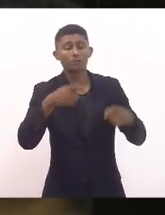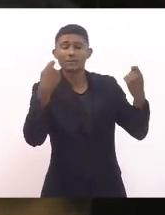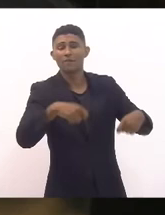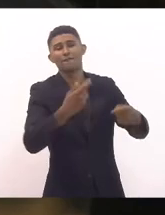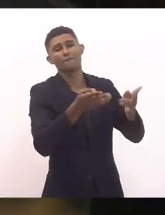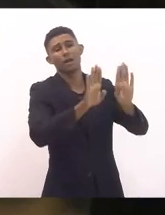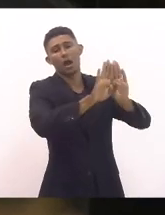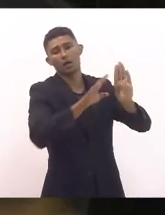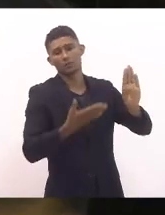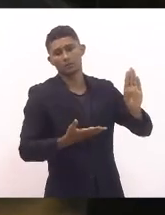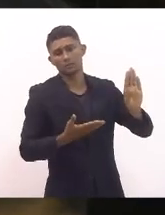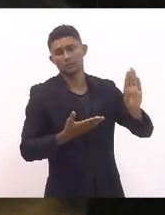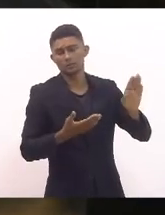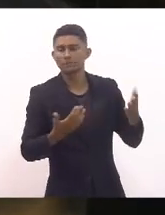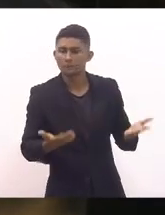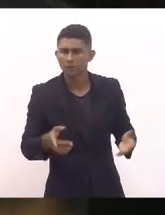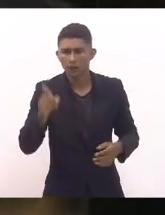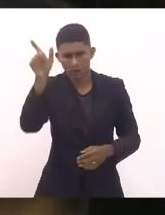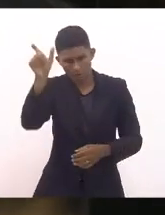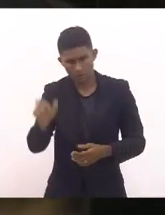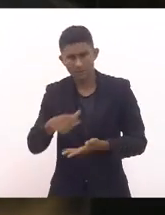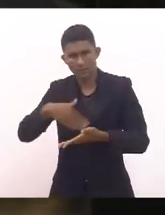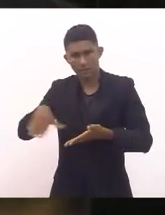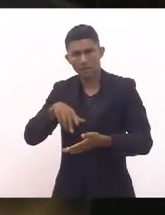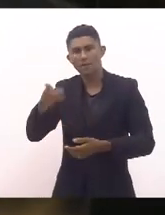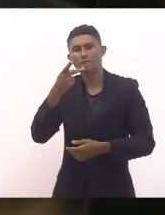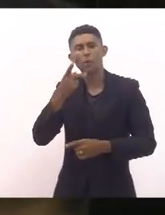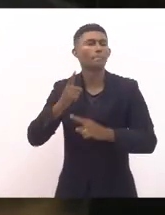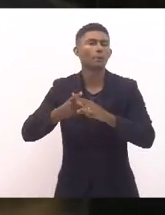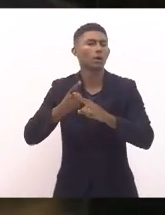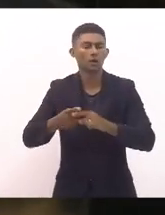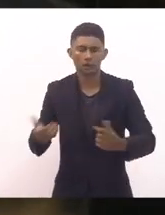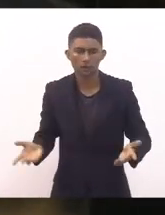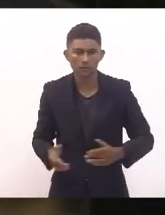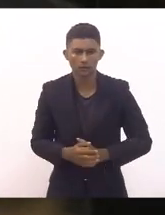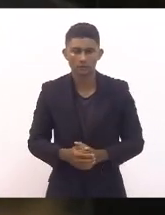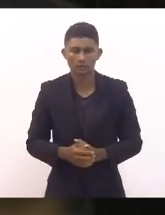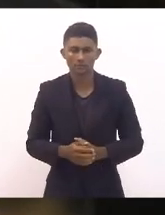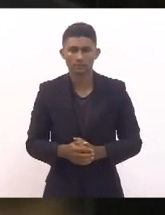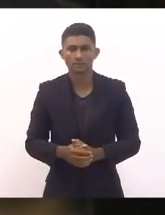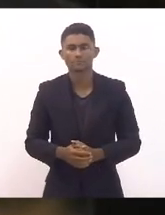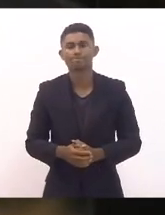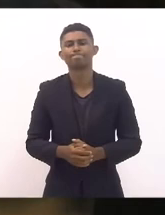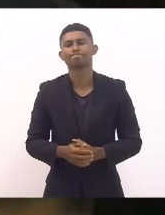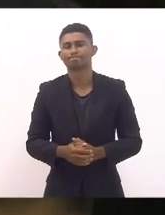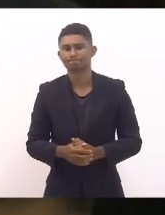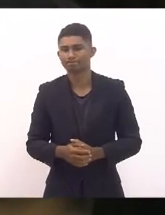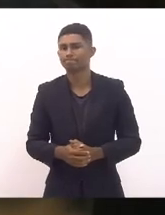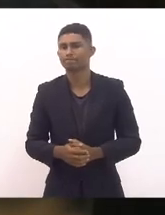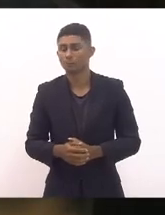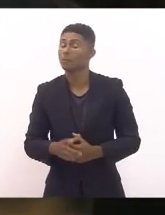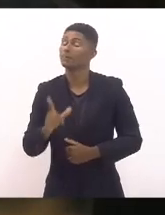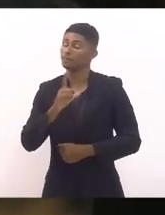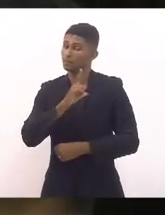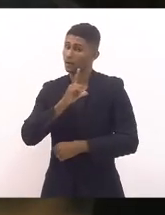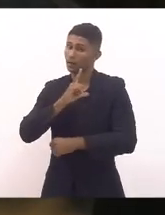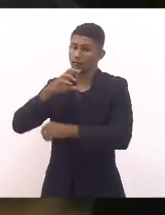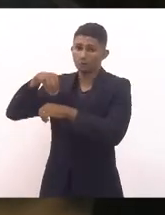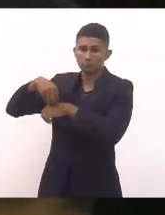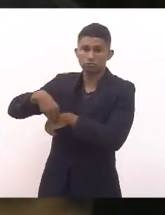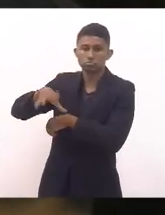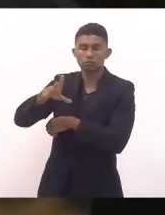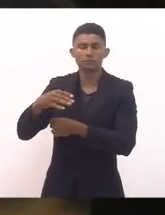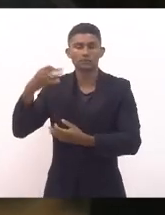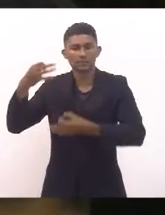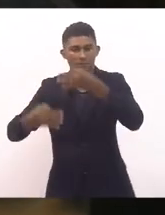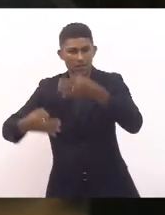fechada. A justificativa que ele usa é de que houve uma recomendação do